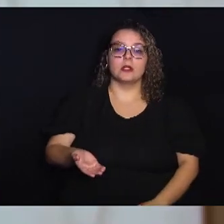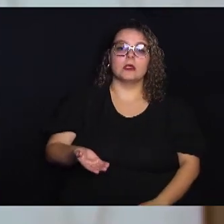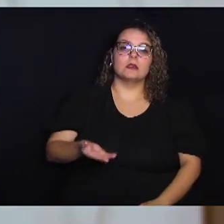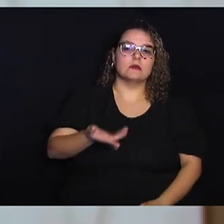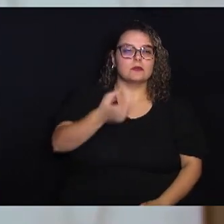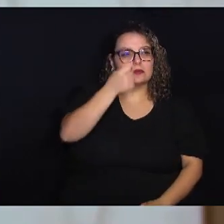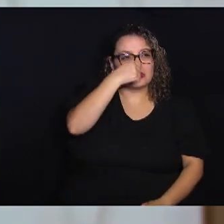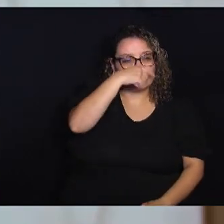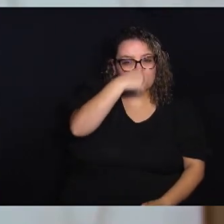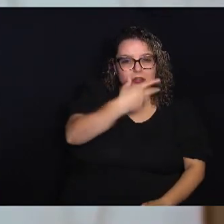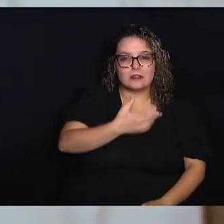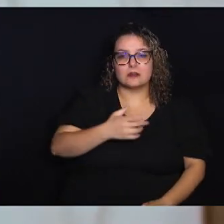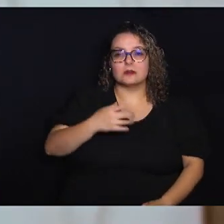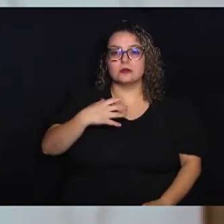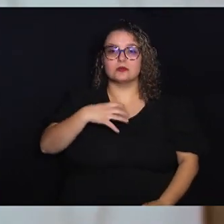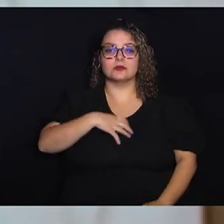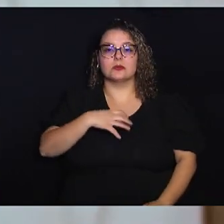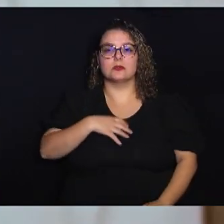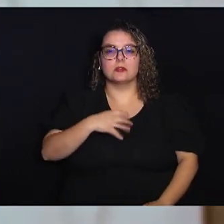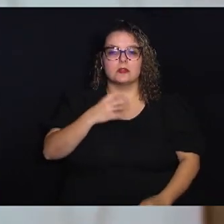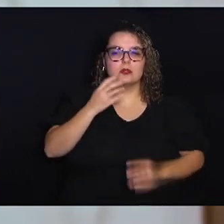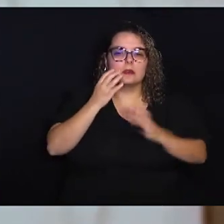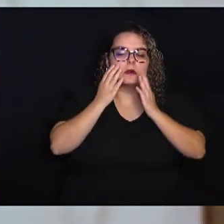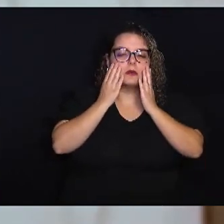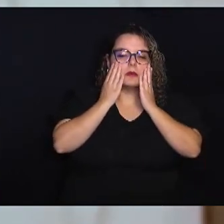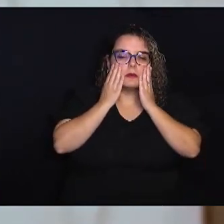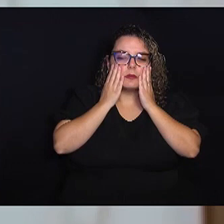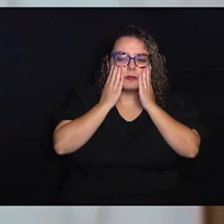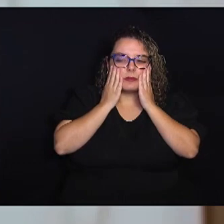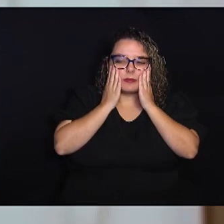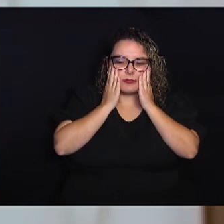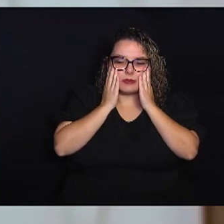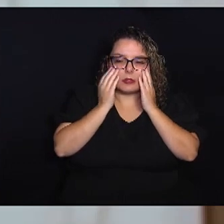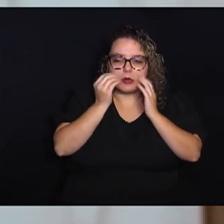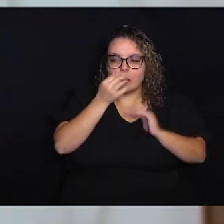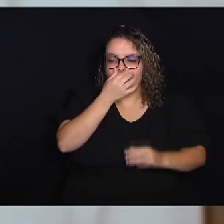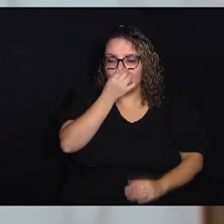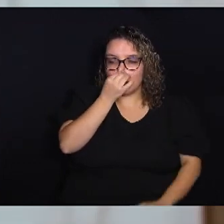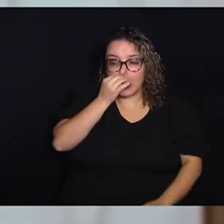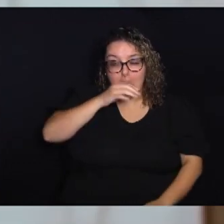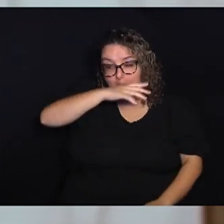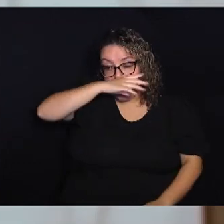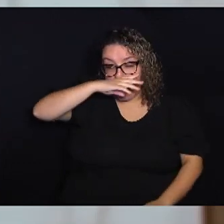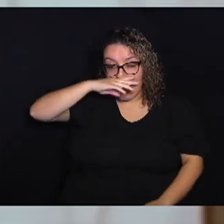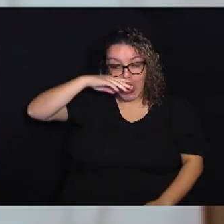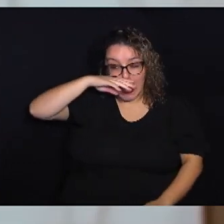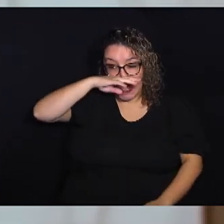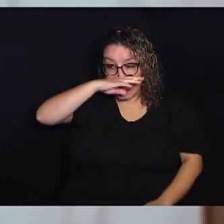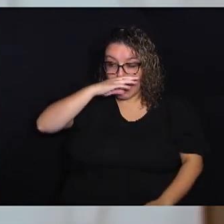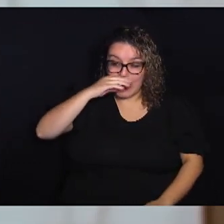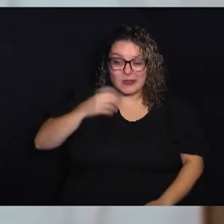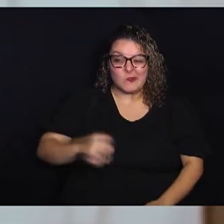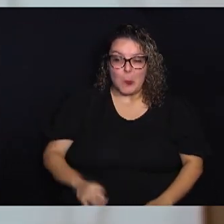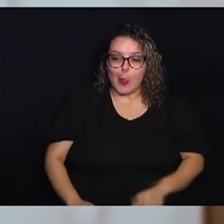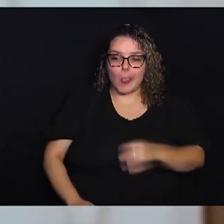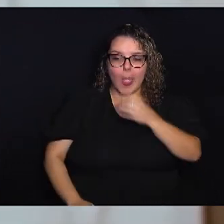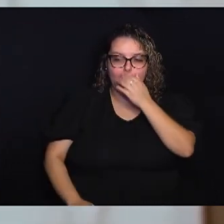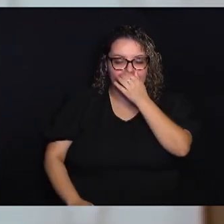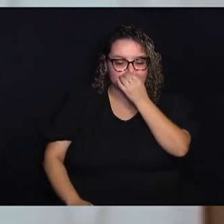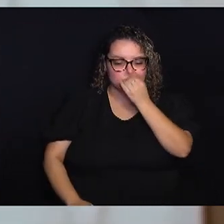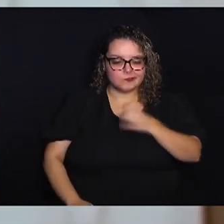pessoa sente ali o quê? Um sintoma nasal, então um nariz escorrendo, ou às vezes uma dor de cabeça,